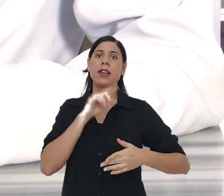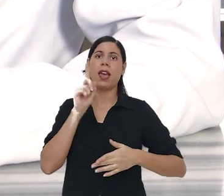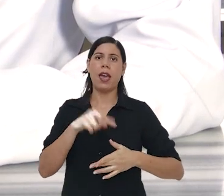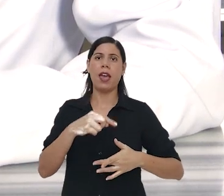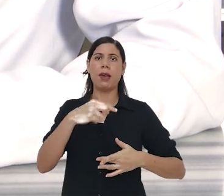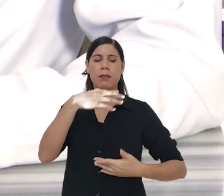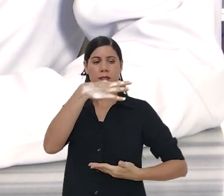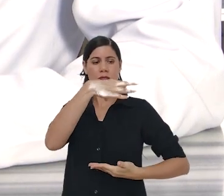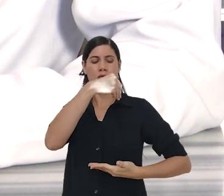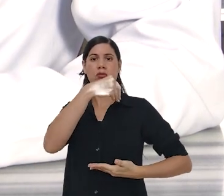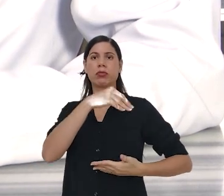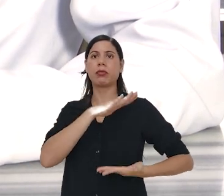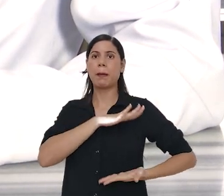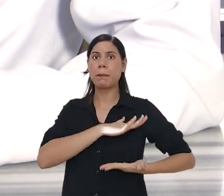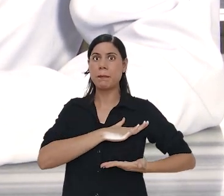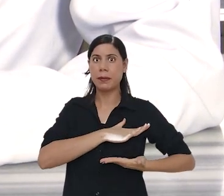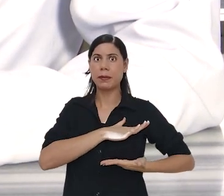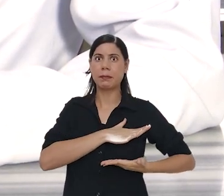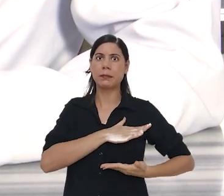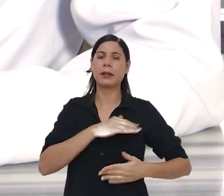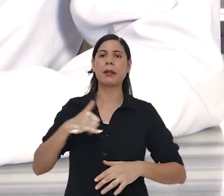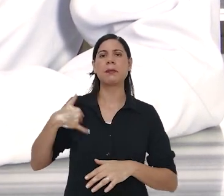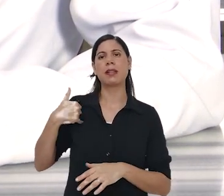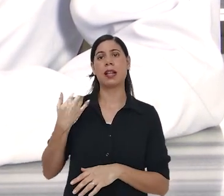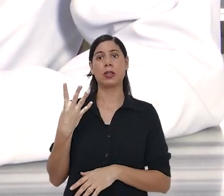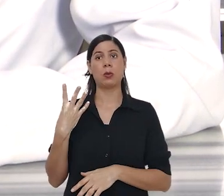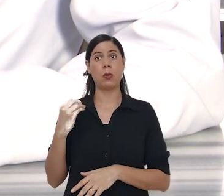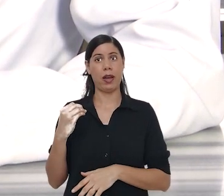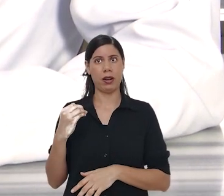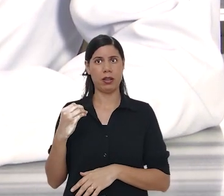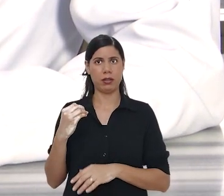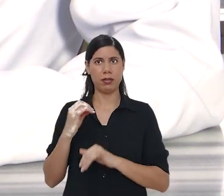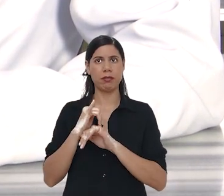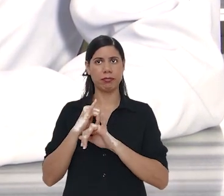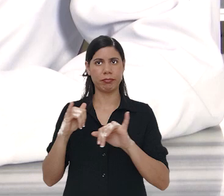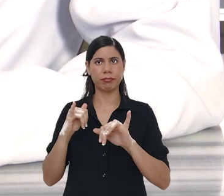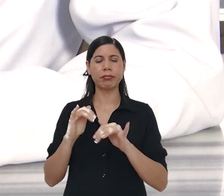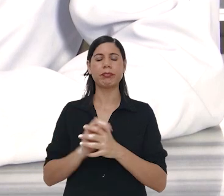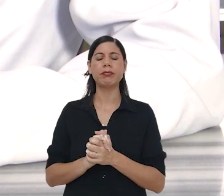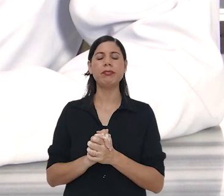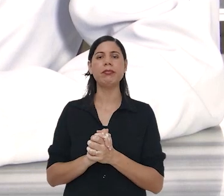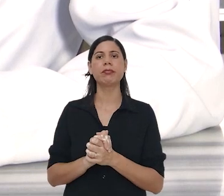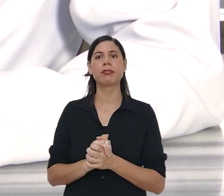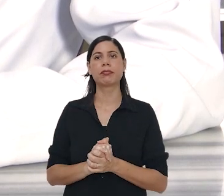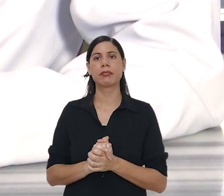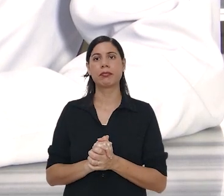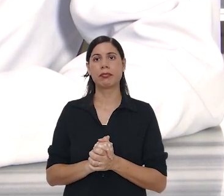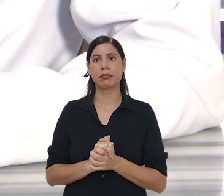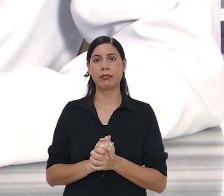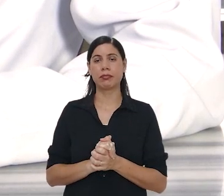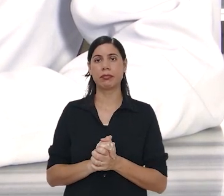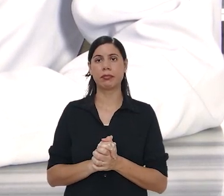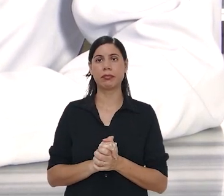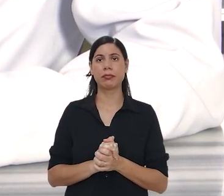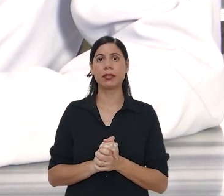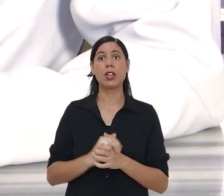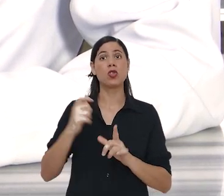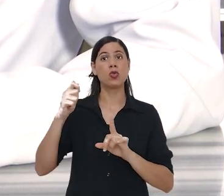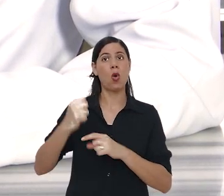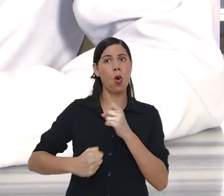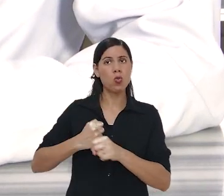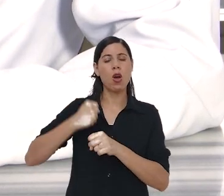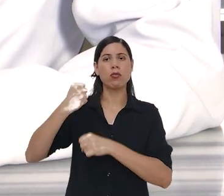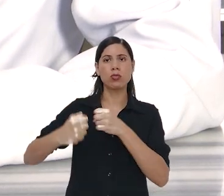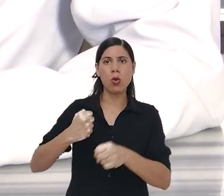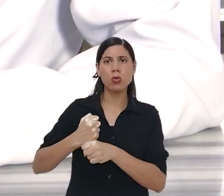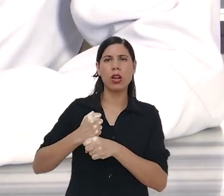um exame de raio-x na mama, que é orientado a partir dos 40 anos de idade pela Sociedade de Mastologia, anualmente.